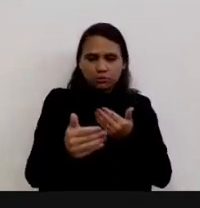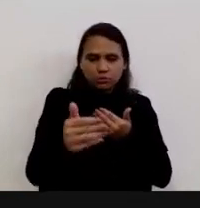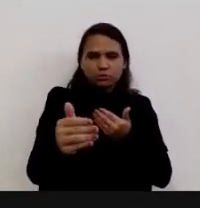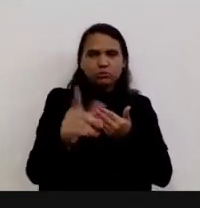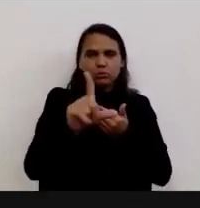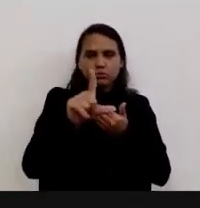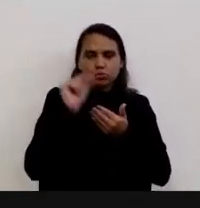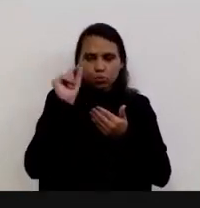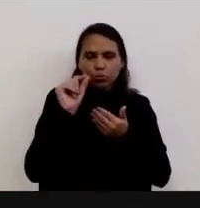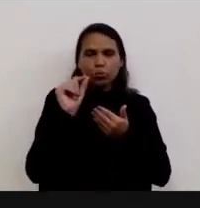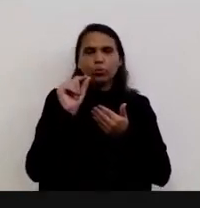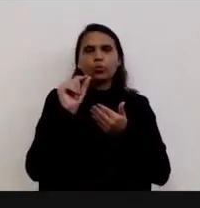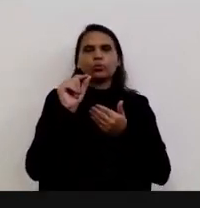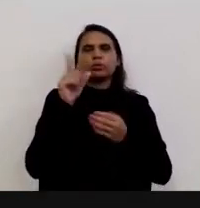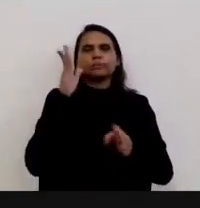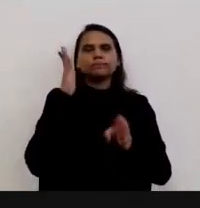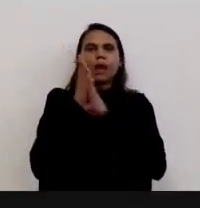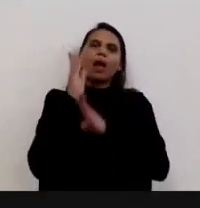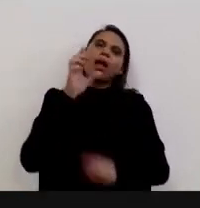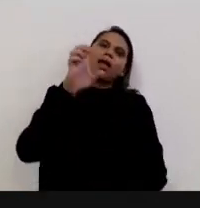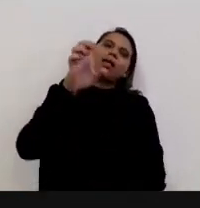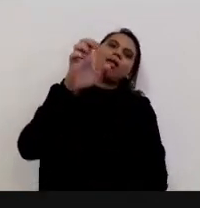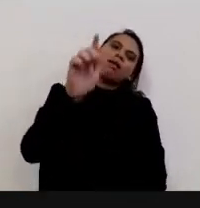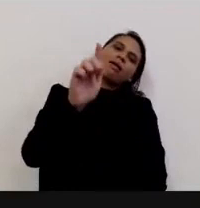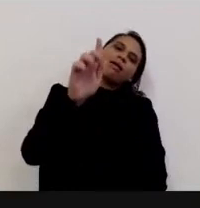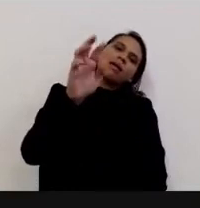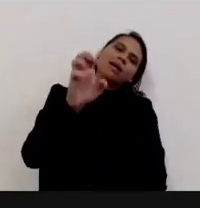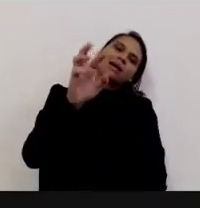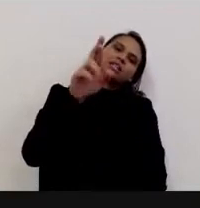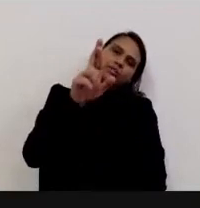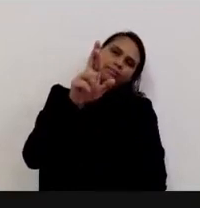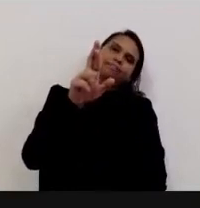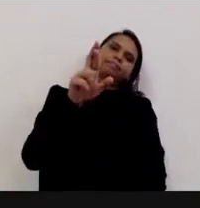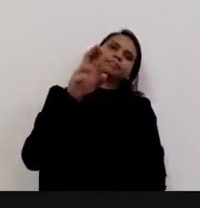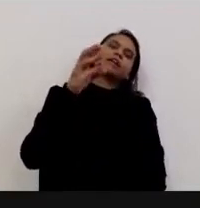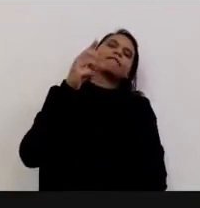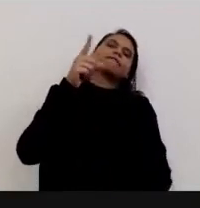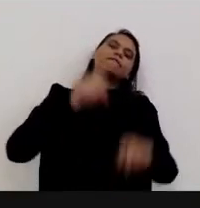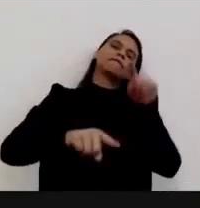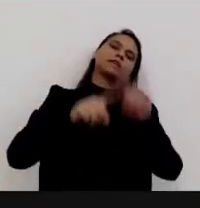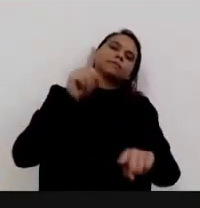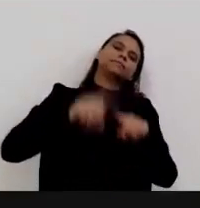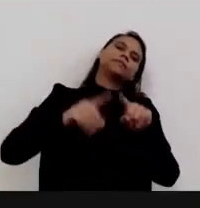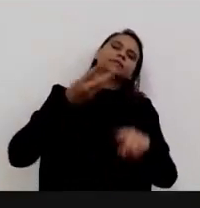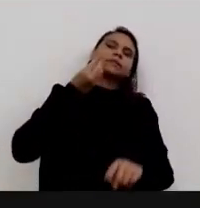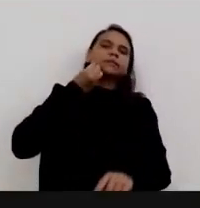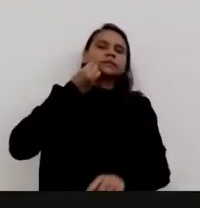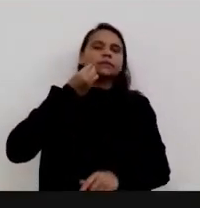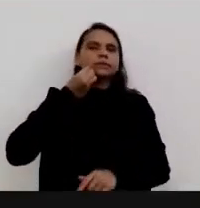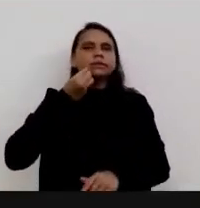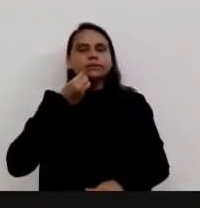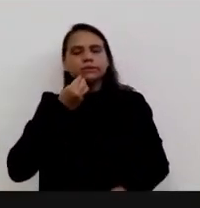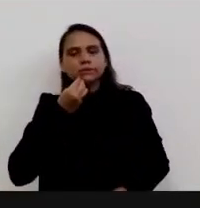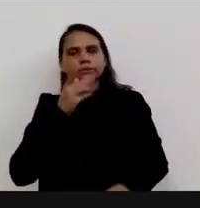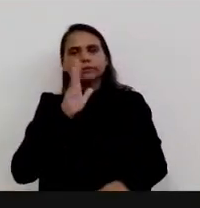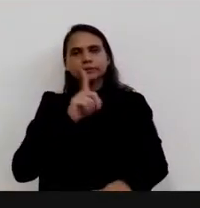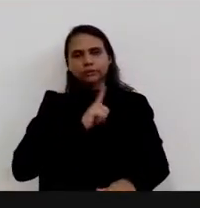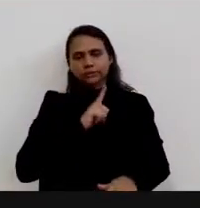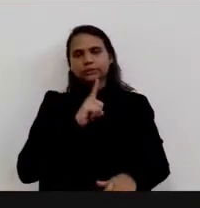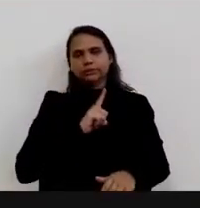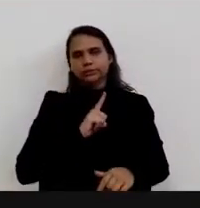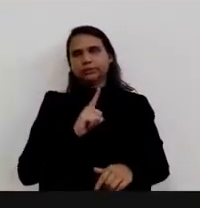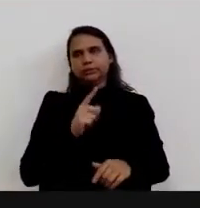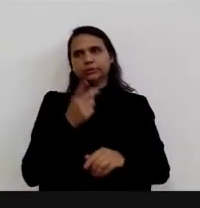o Microsoft Azure. Essas foram as ferramentas que foram testadas. Tá? Então, era basicamente o que havia no mercado na